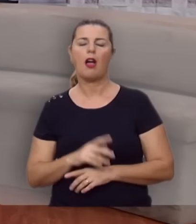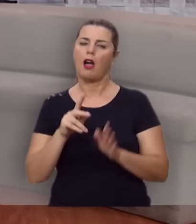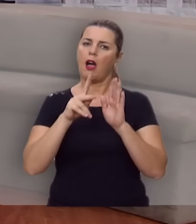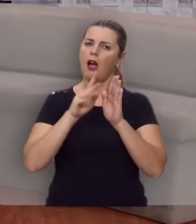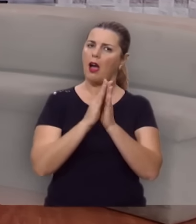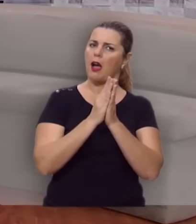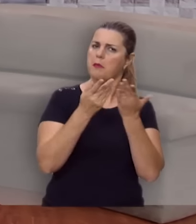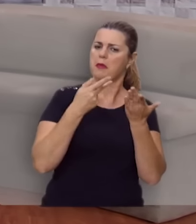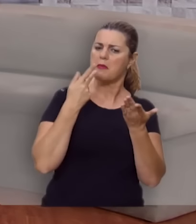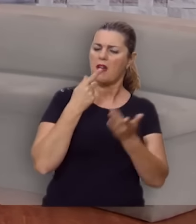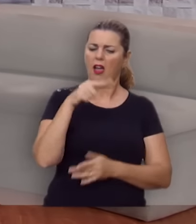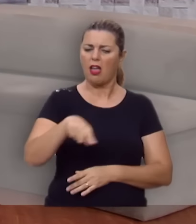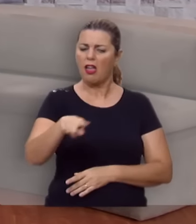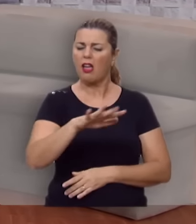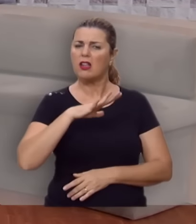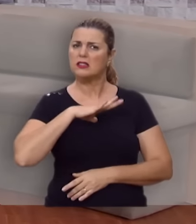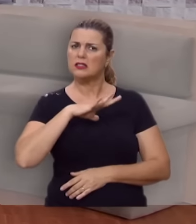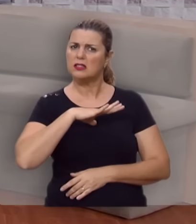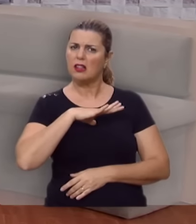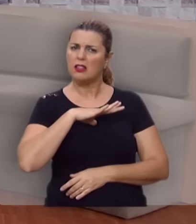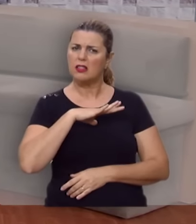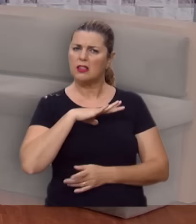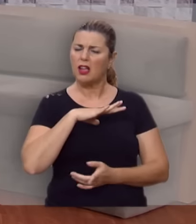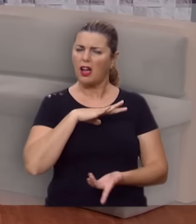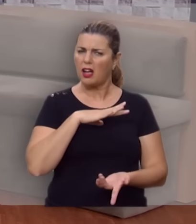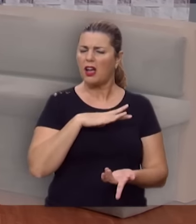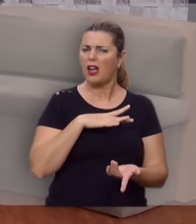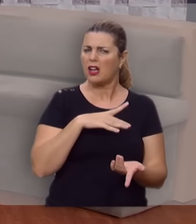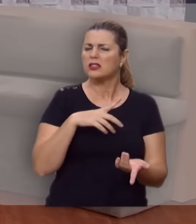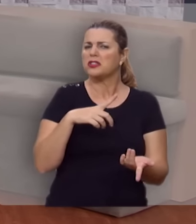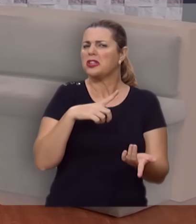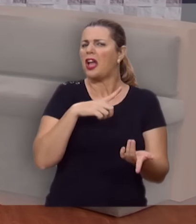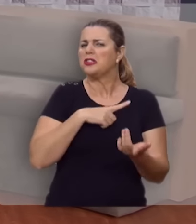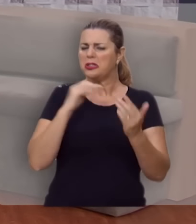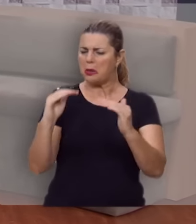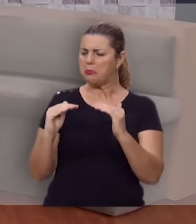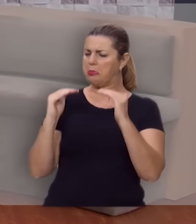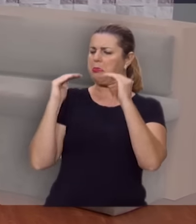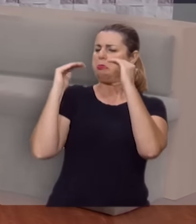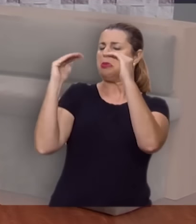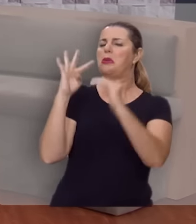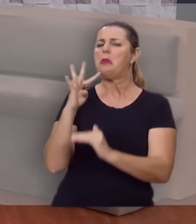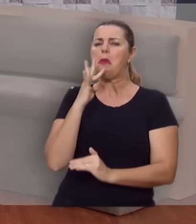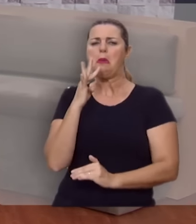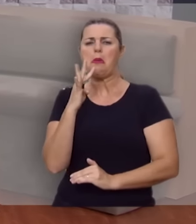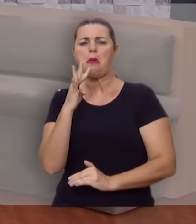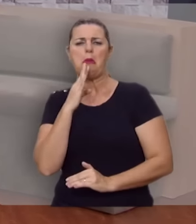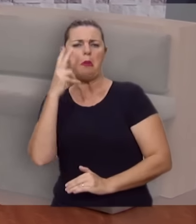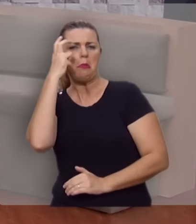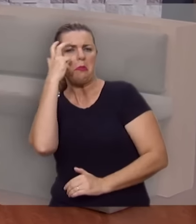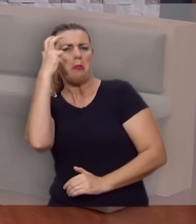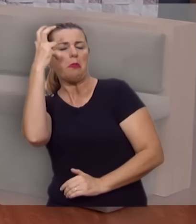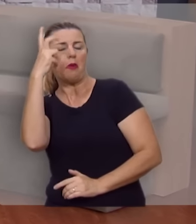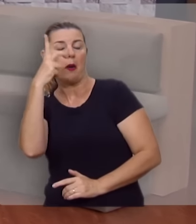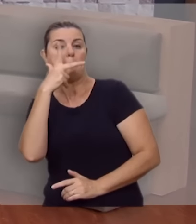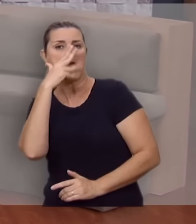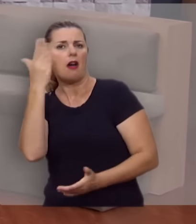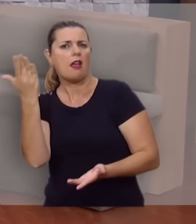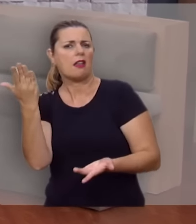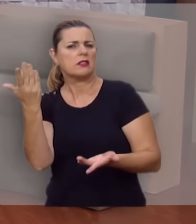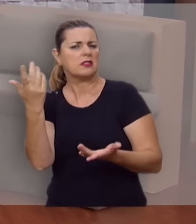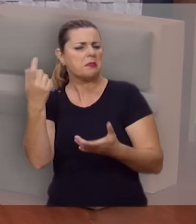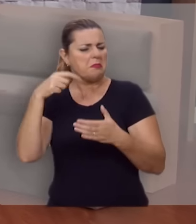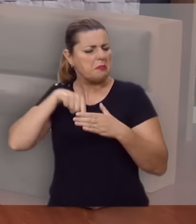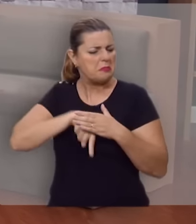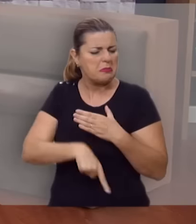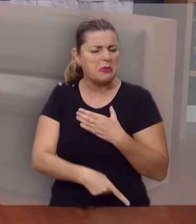Então diz a Bíblia que aquela cidade, embora tão elevada no conhecimento humano, estava